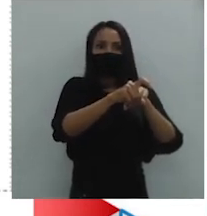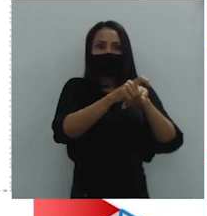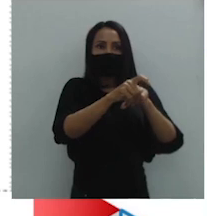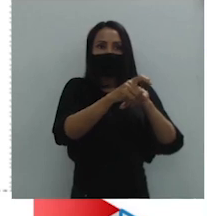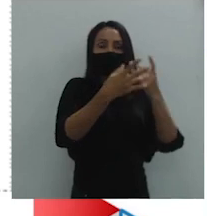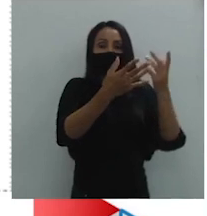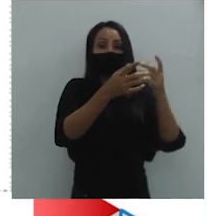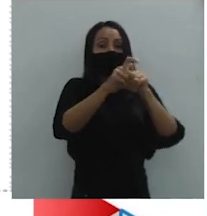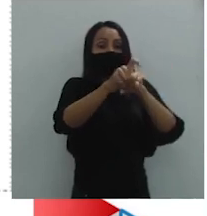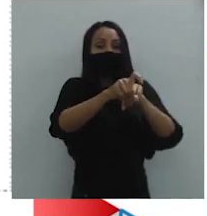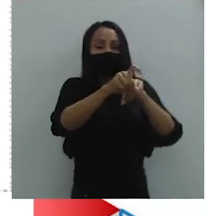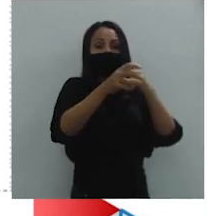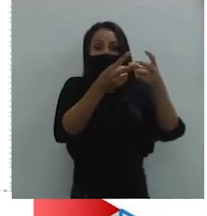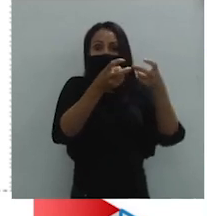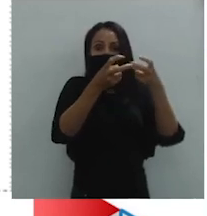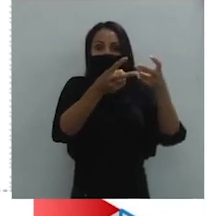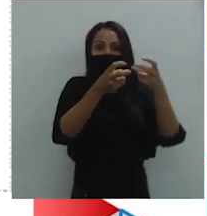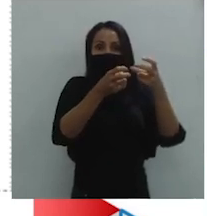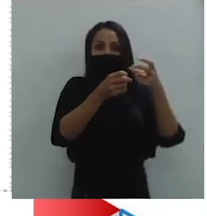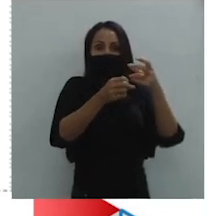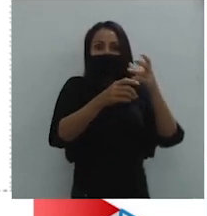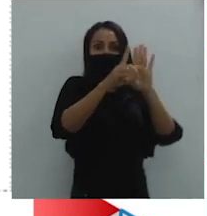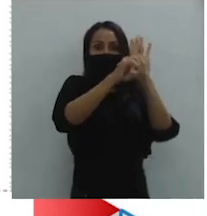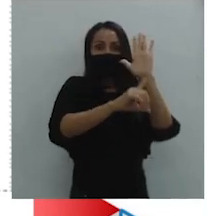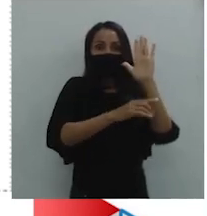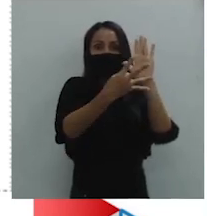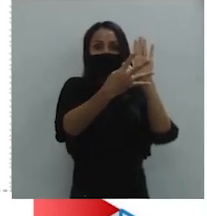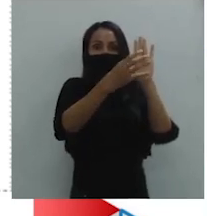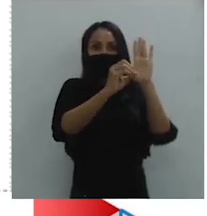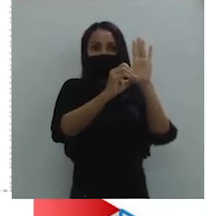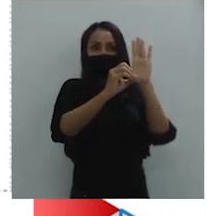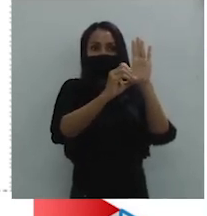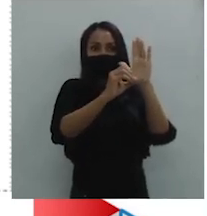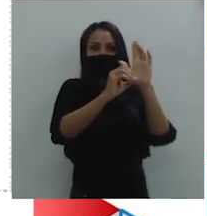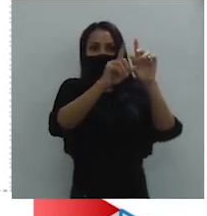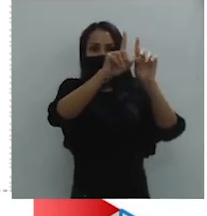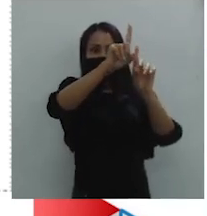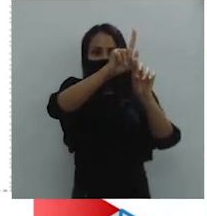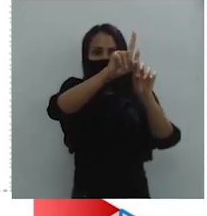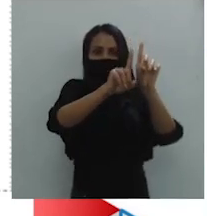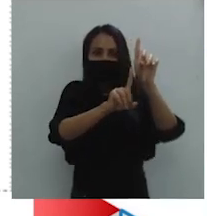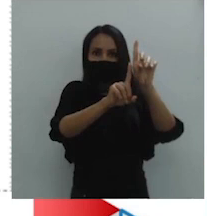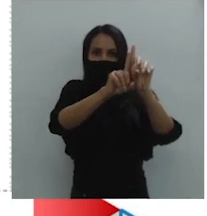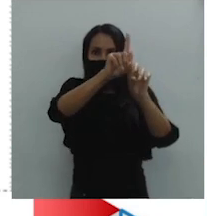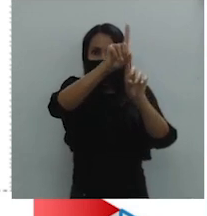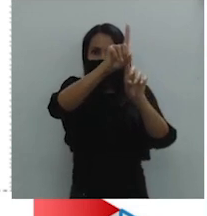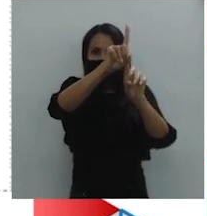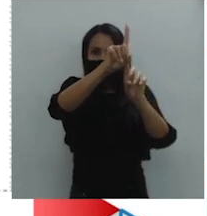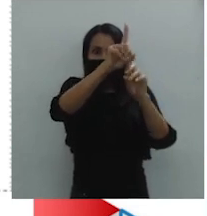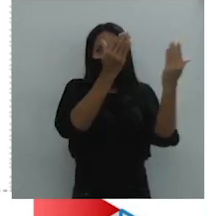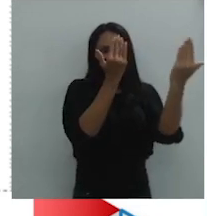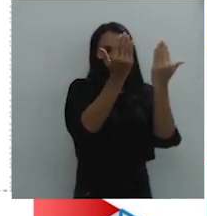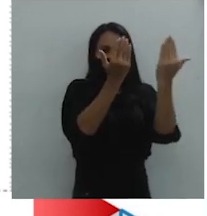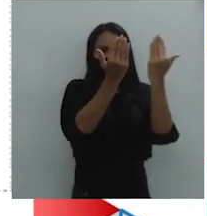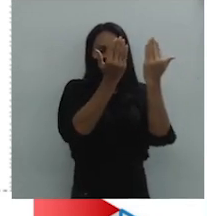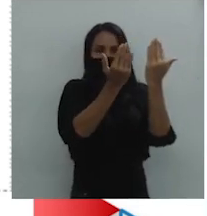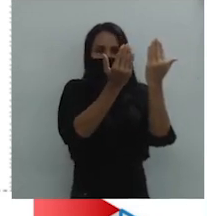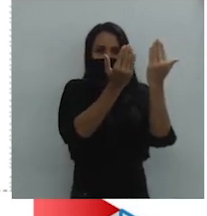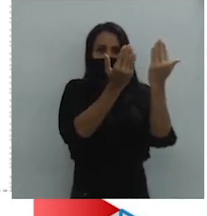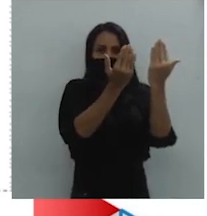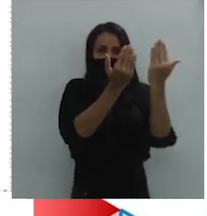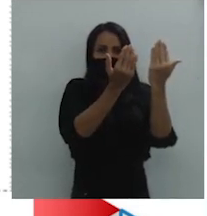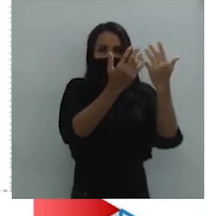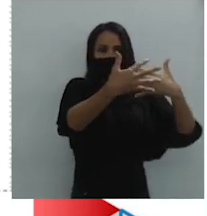o rural, na década de 40, ele predominava o urbano, né?